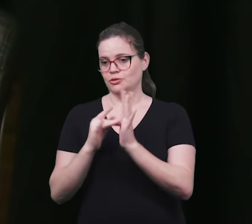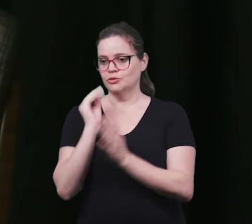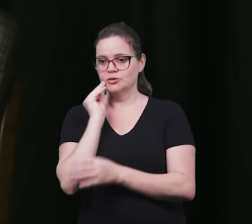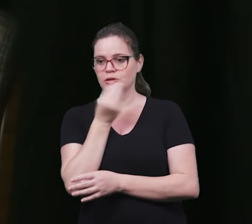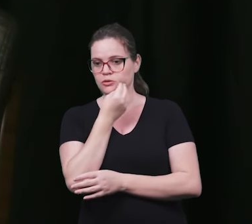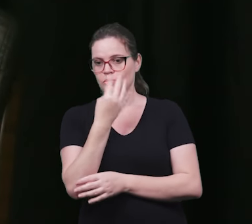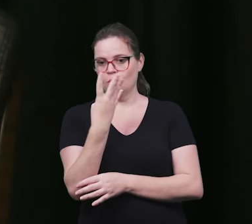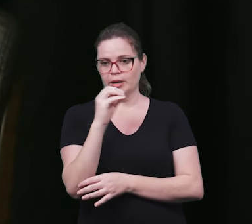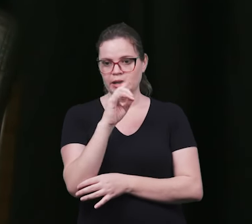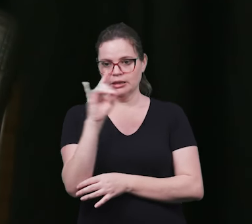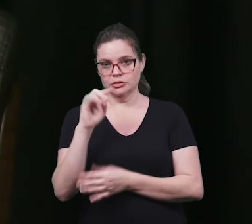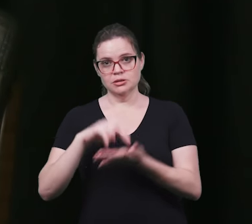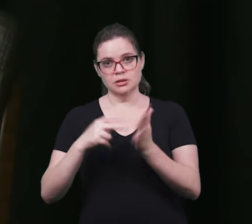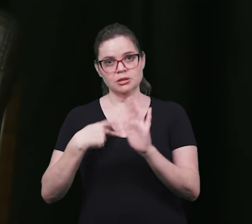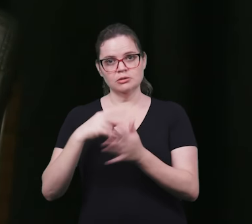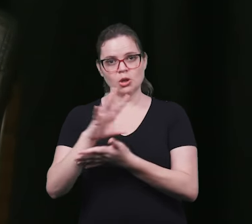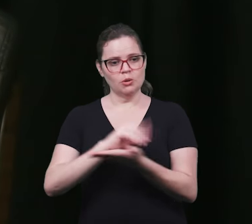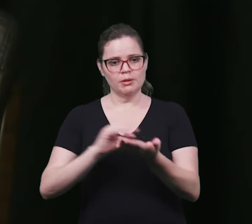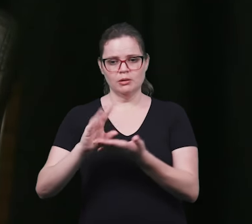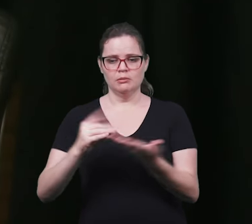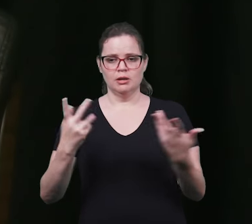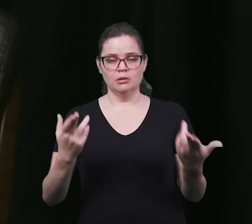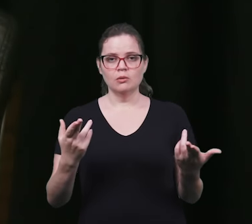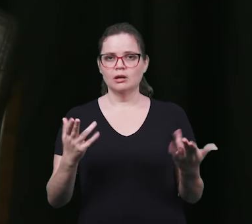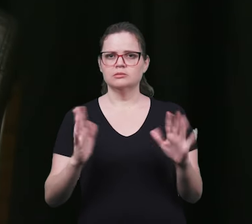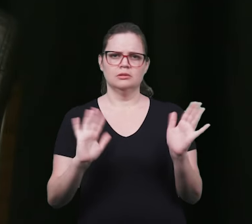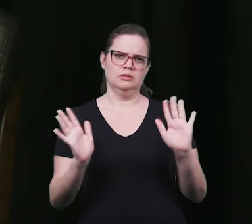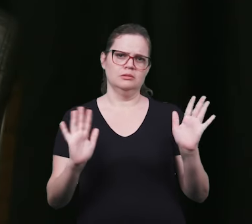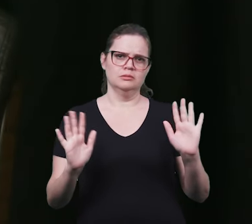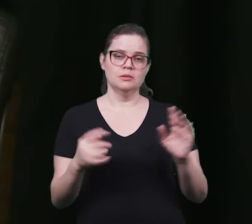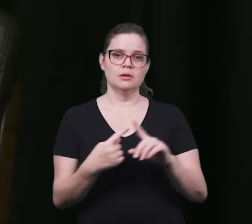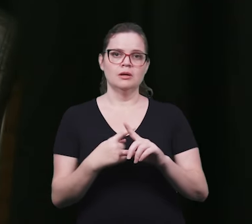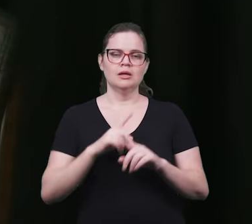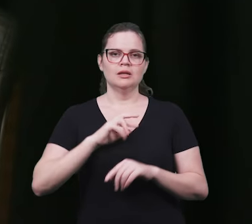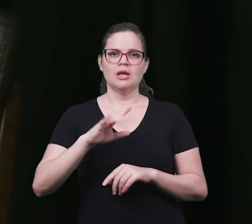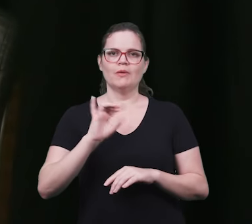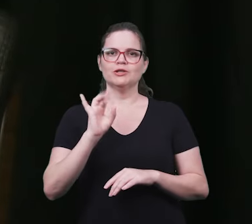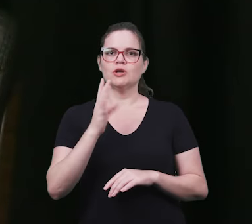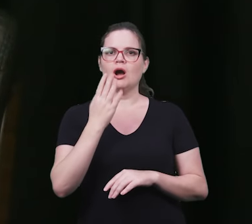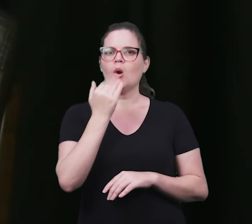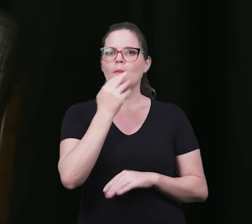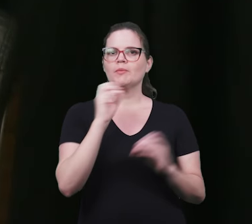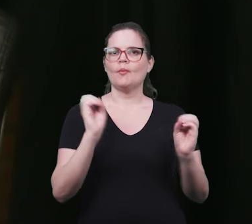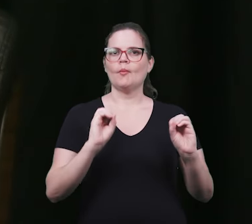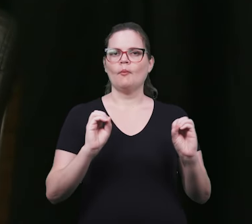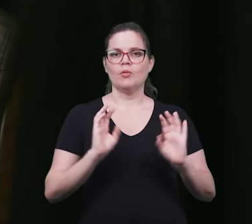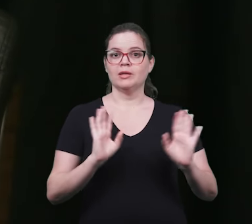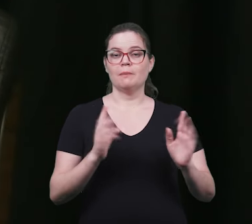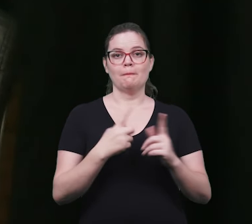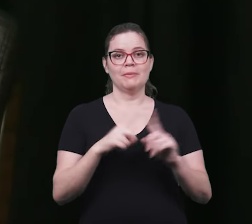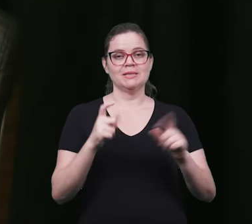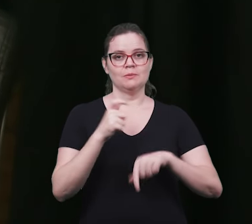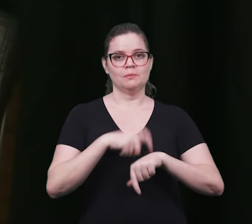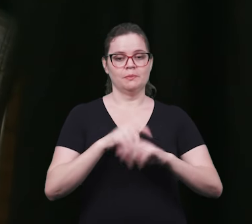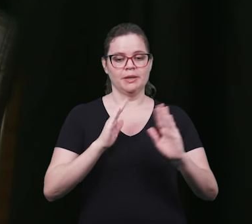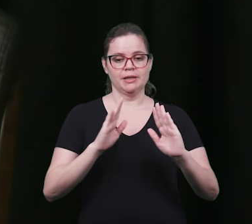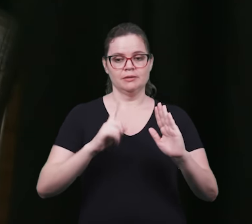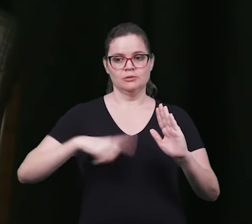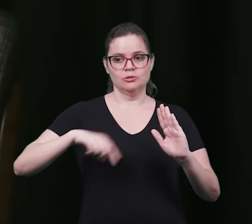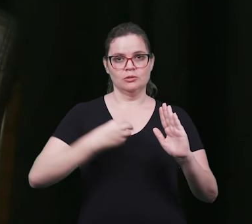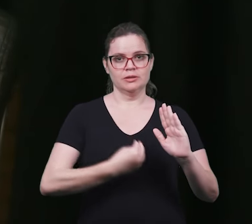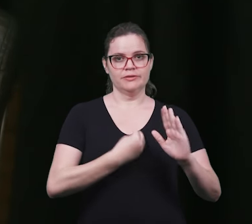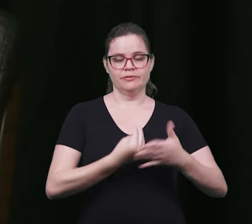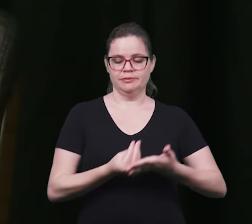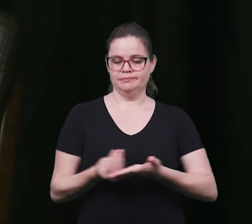jejum. Mas não é uma abstinência de alimentos simples, mas é um momento que nós consagramos a